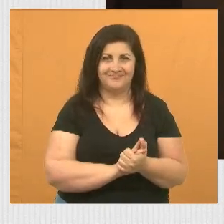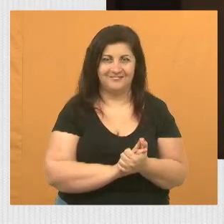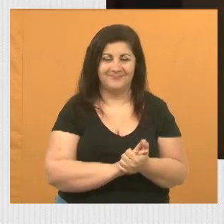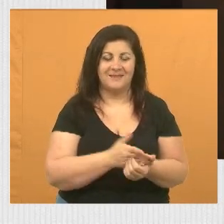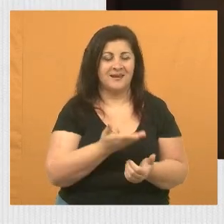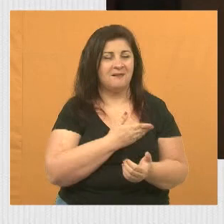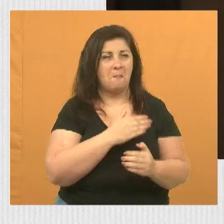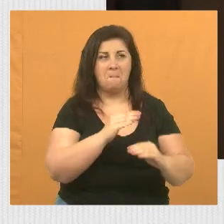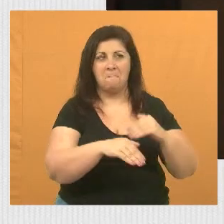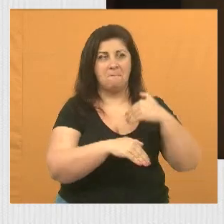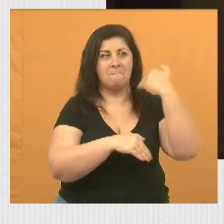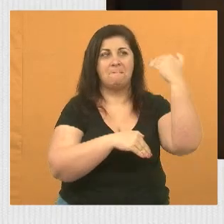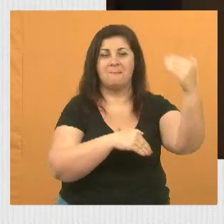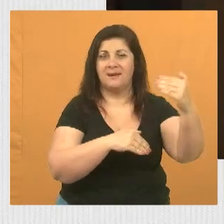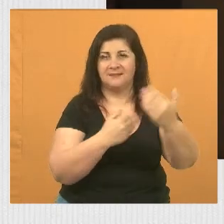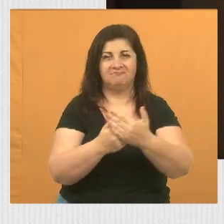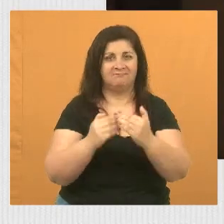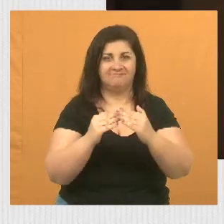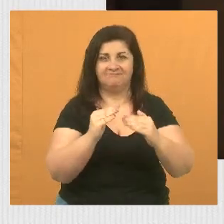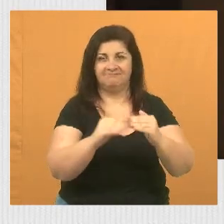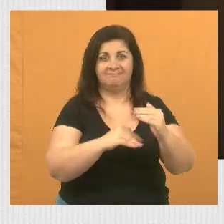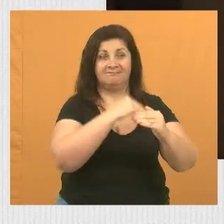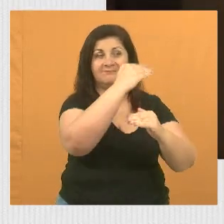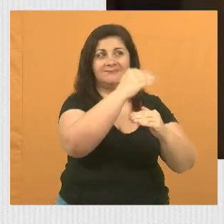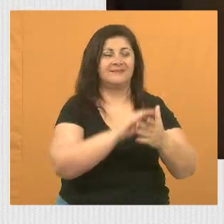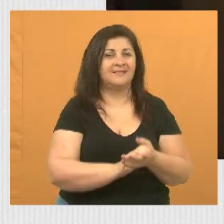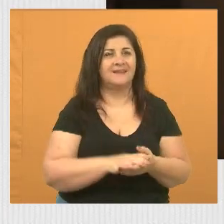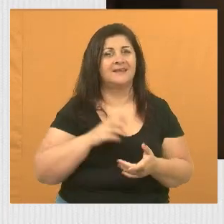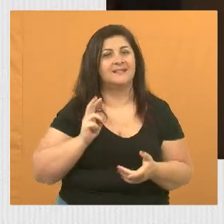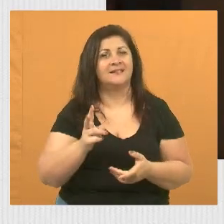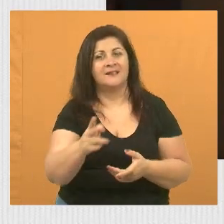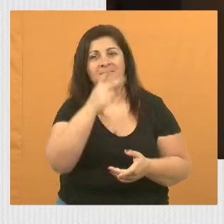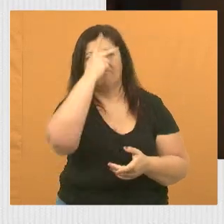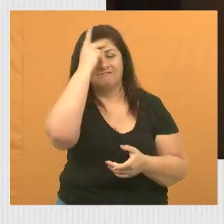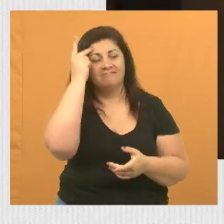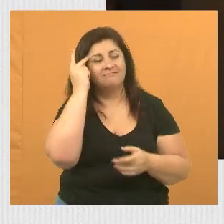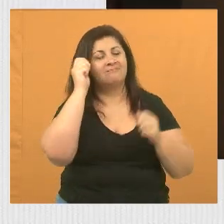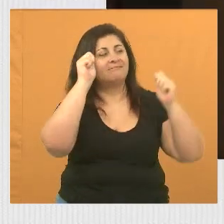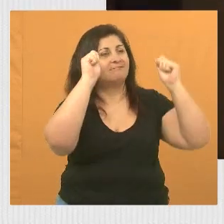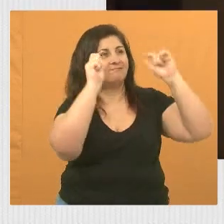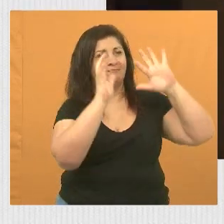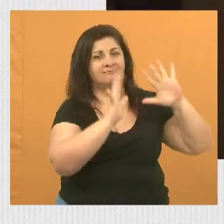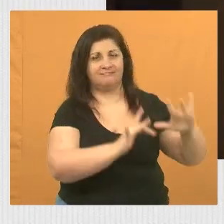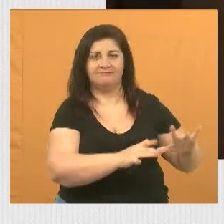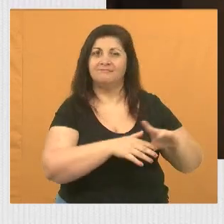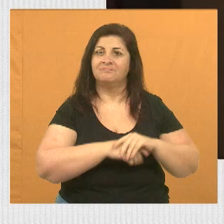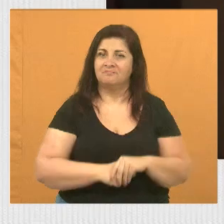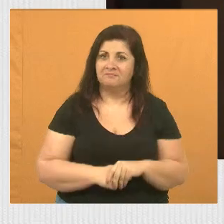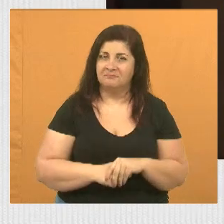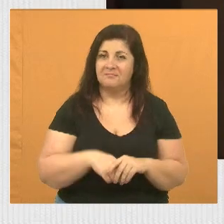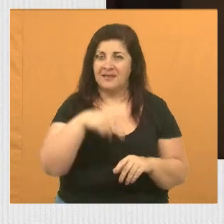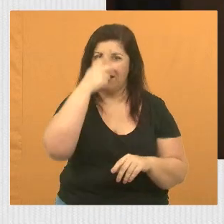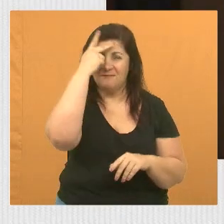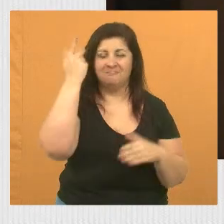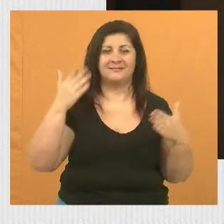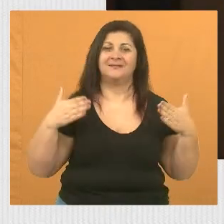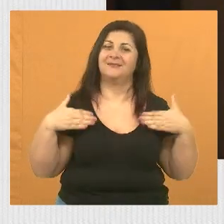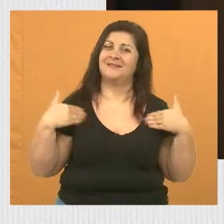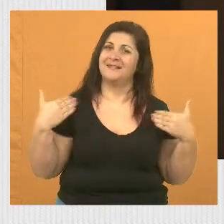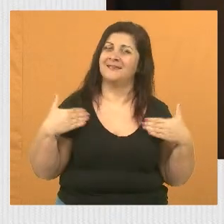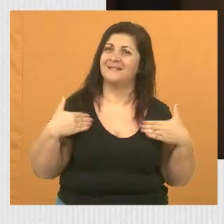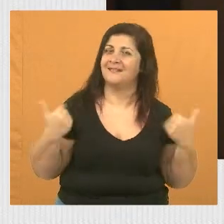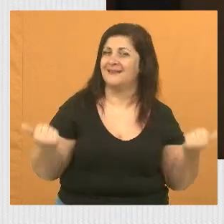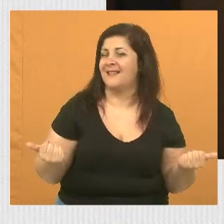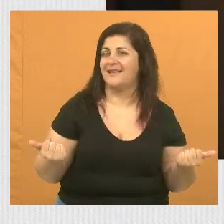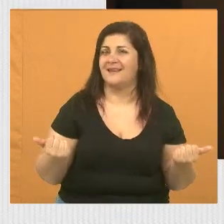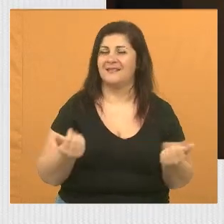escola. Então, que ela continue sendo essa pessoa maravilhosa, essa pessoa assim, muito abençoada, essa pessoa assim, muito alegre, muito